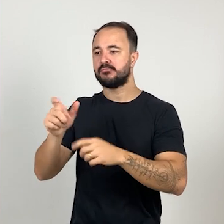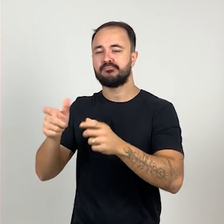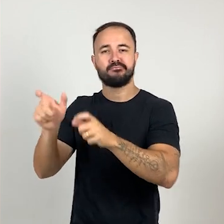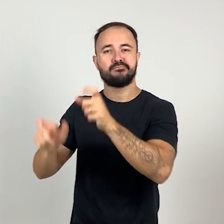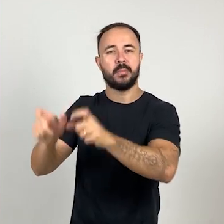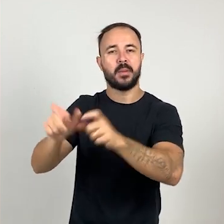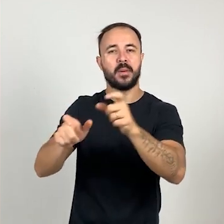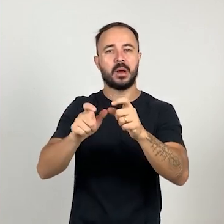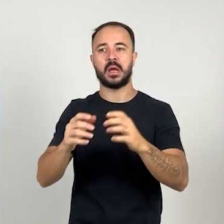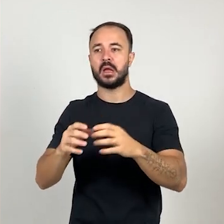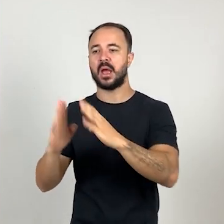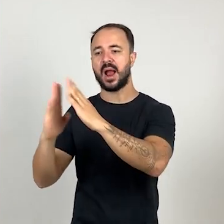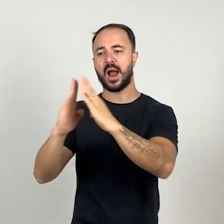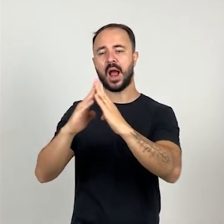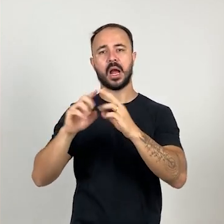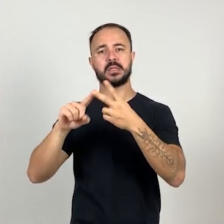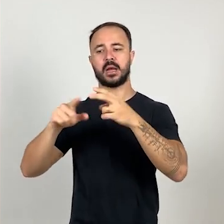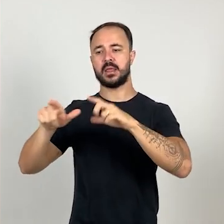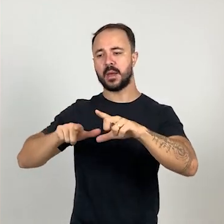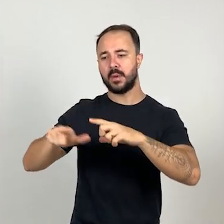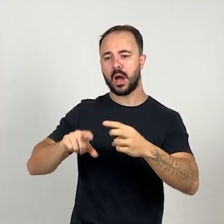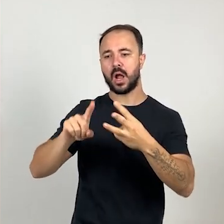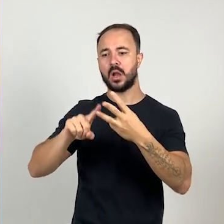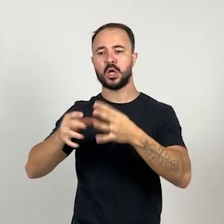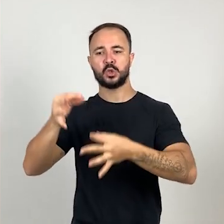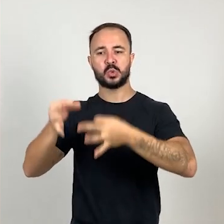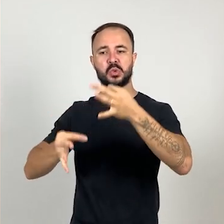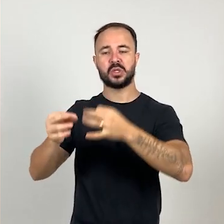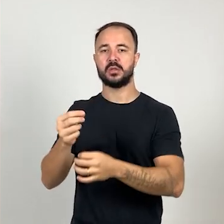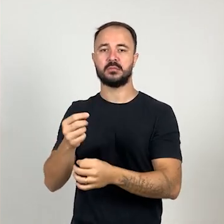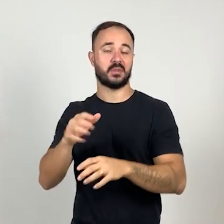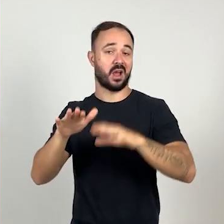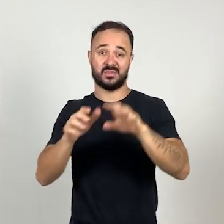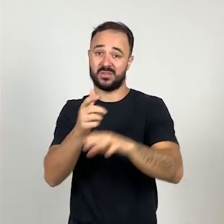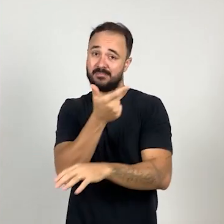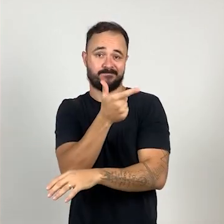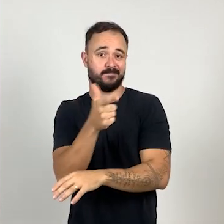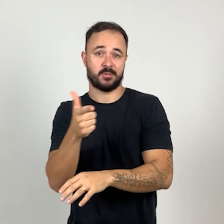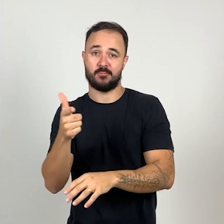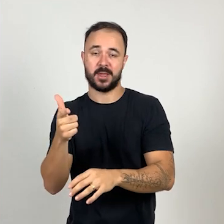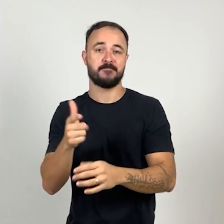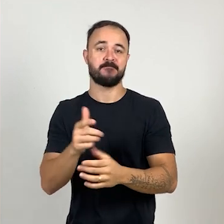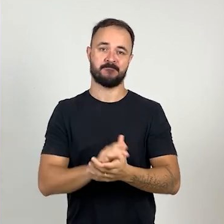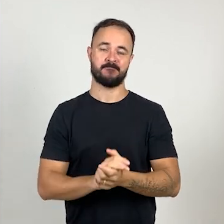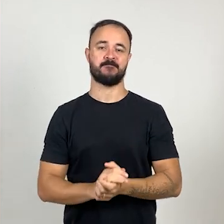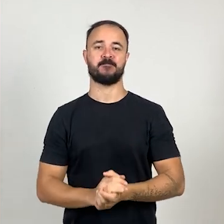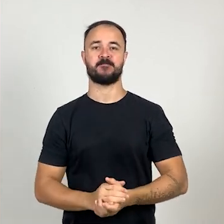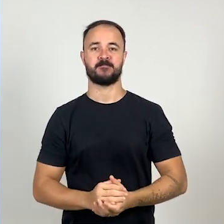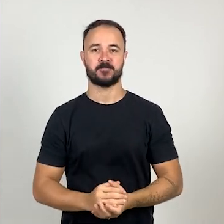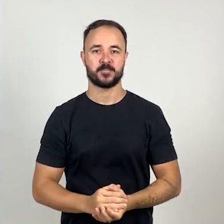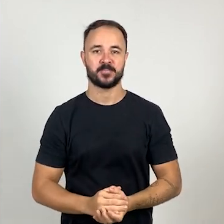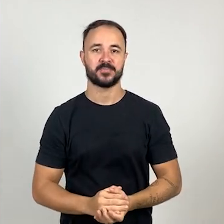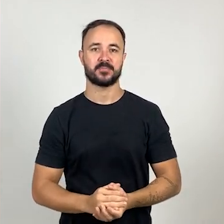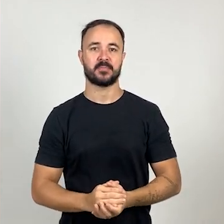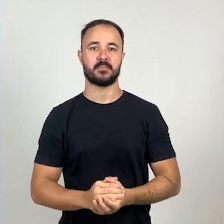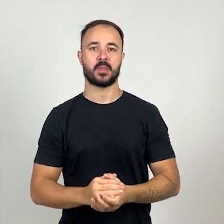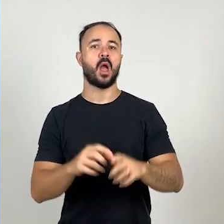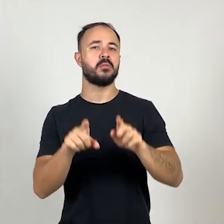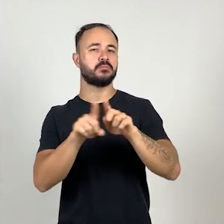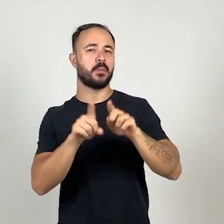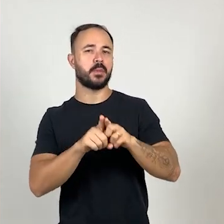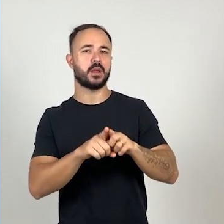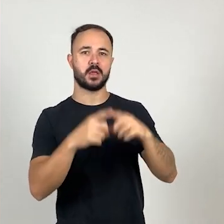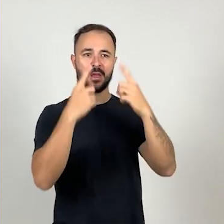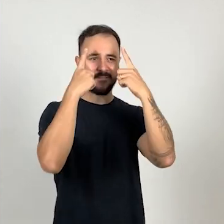moradia, saúde e justiça. O preconceito racial continua a ser uma realidade vivida no Brasil. Violência